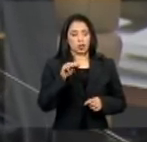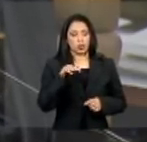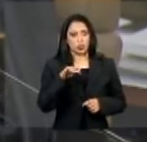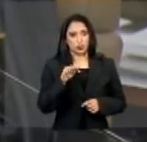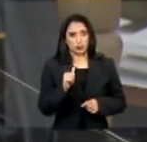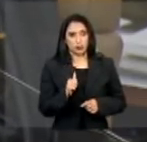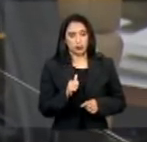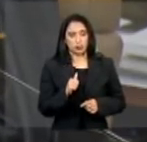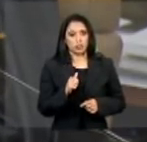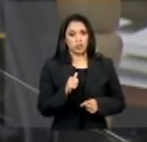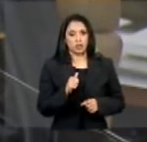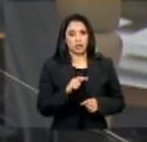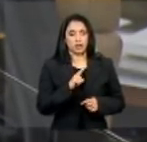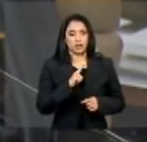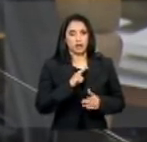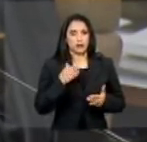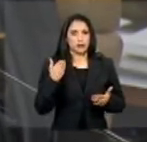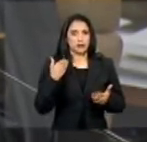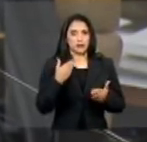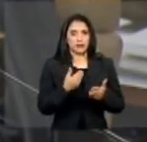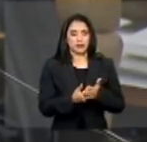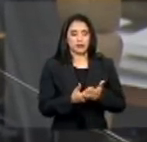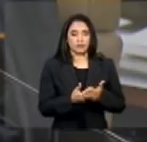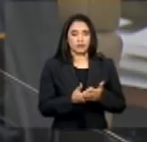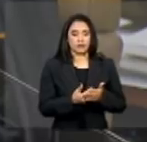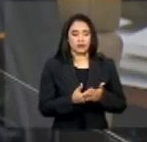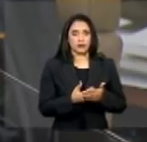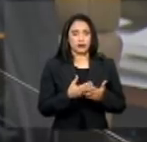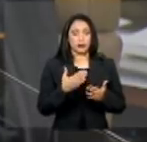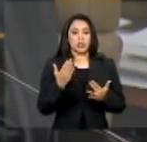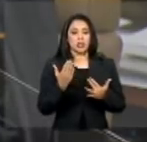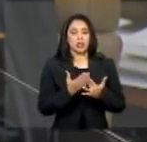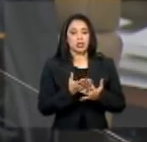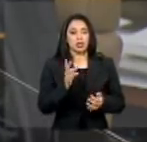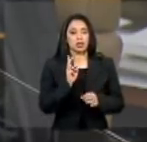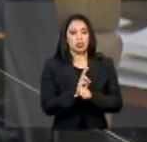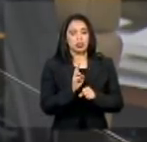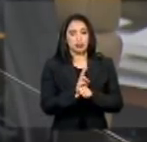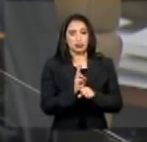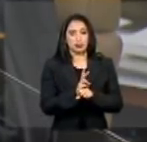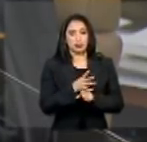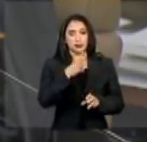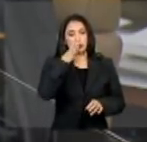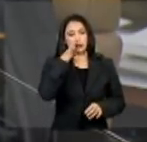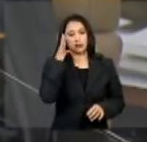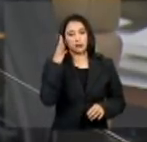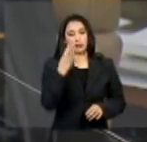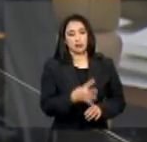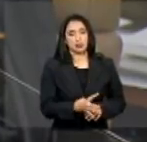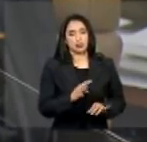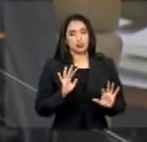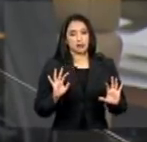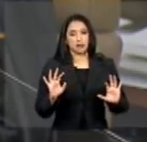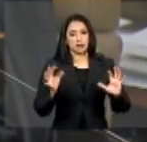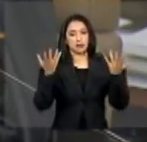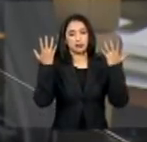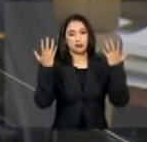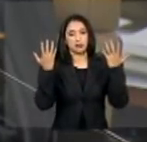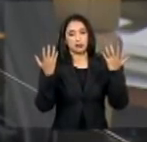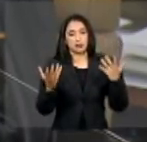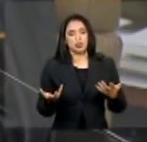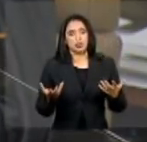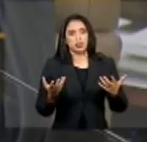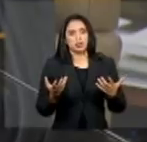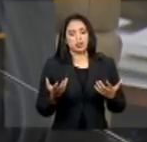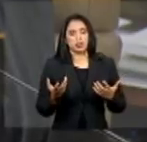prazo de alegações finais entre defesas de acusados que celebraram acordo de colaboração premiada